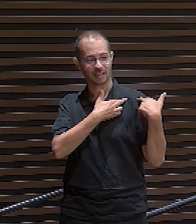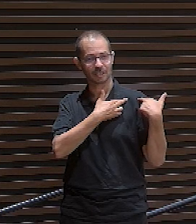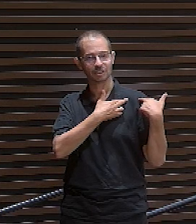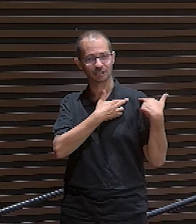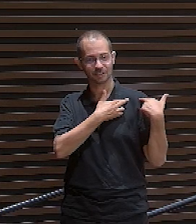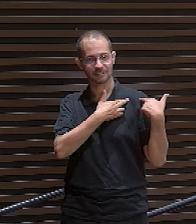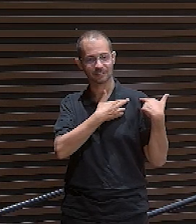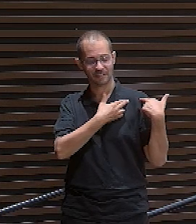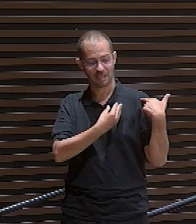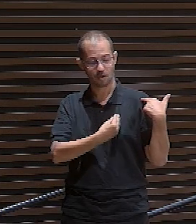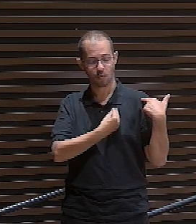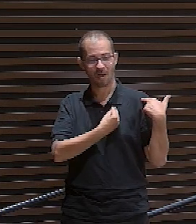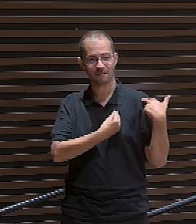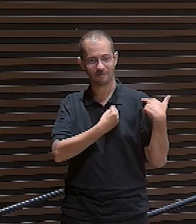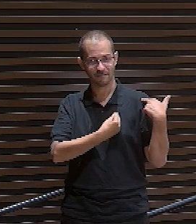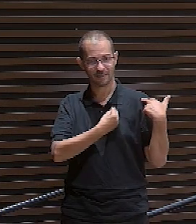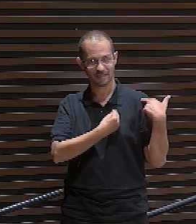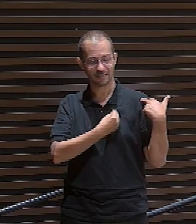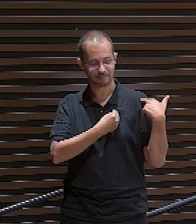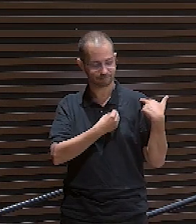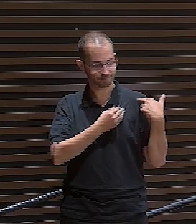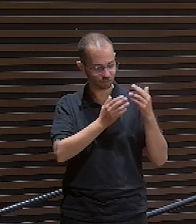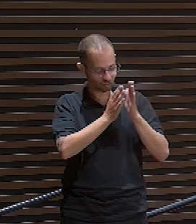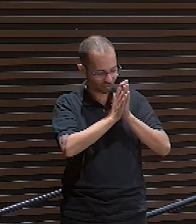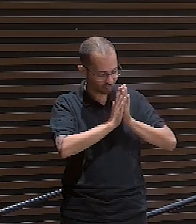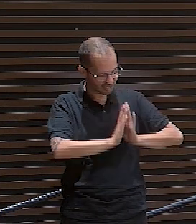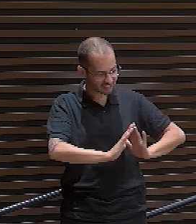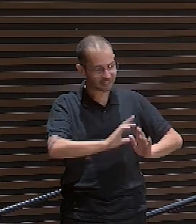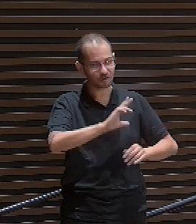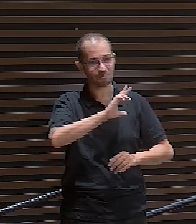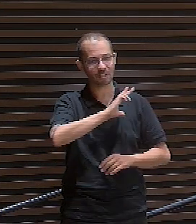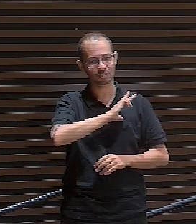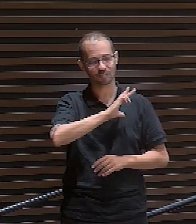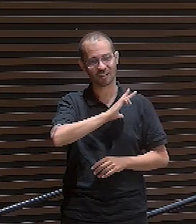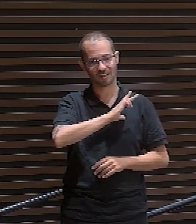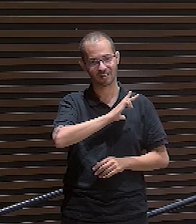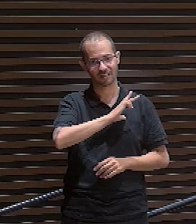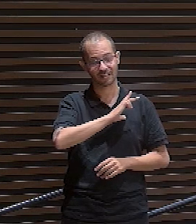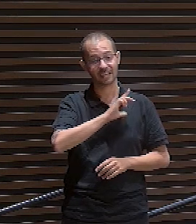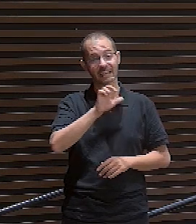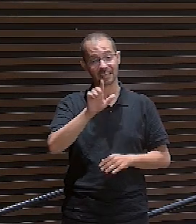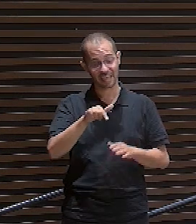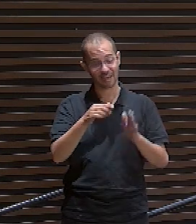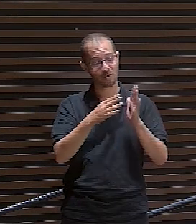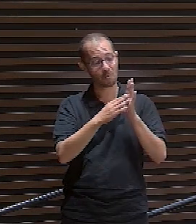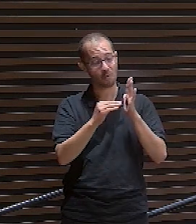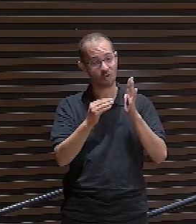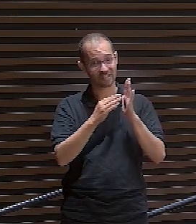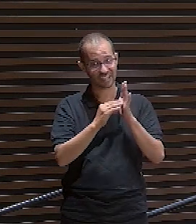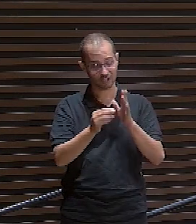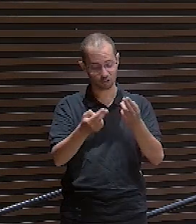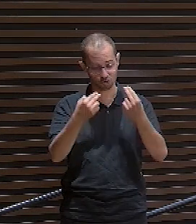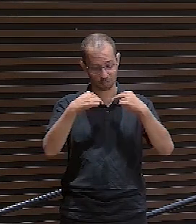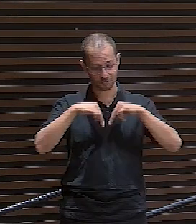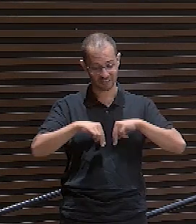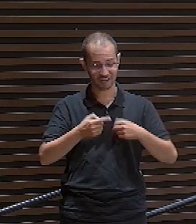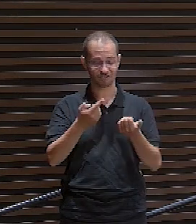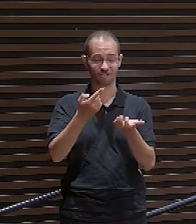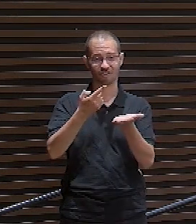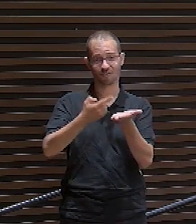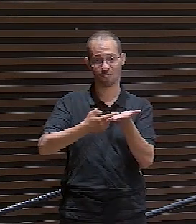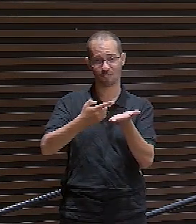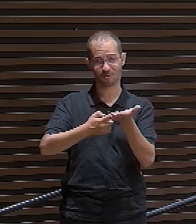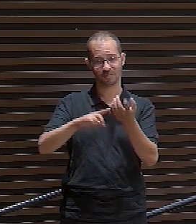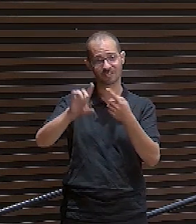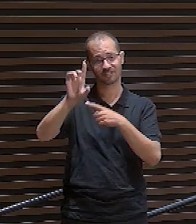vida de devoção pessoal, servindo de exemplo de humildade e compromisso com Deus em